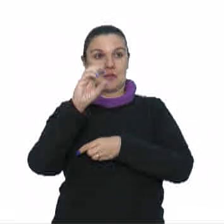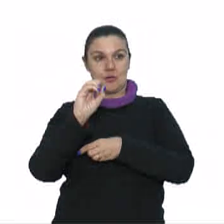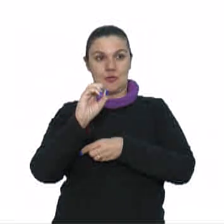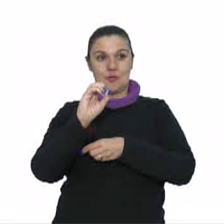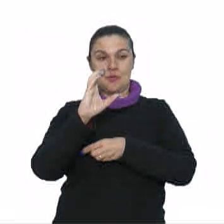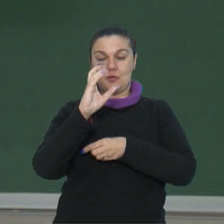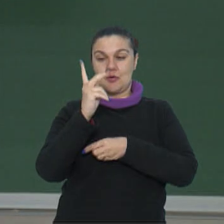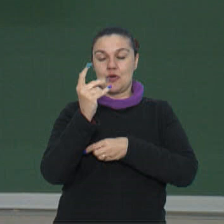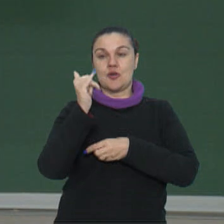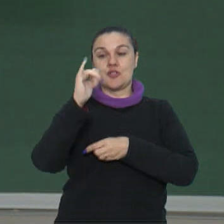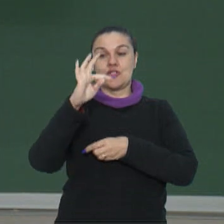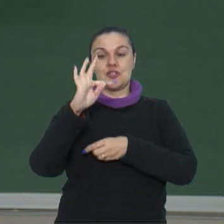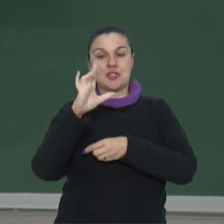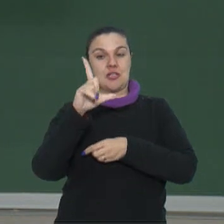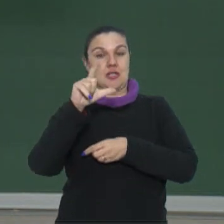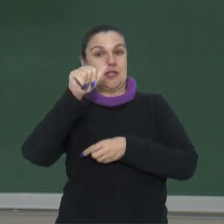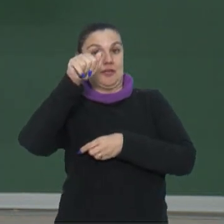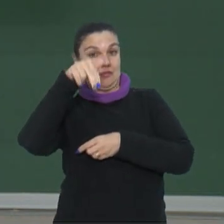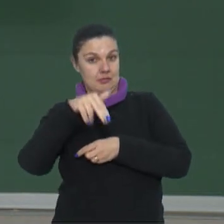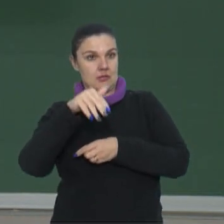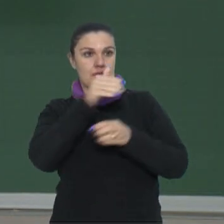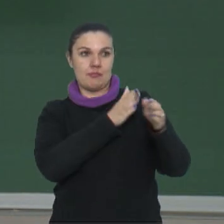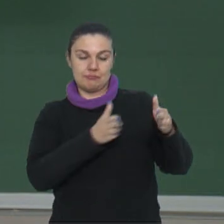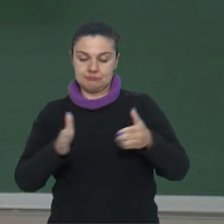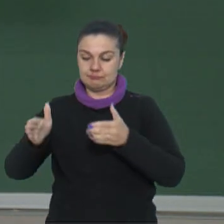Ela tinha como se fosse esse caminho principal.